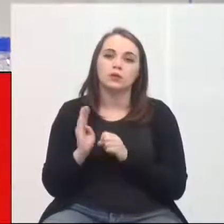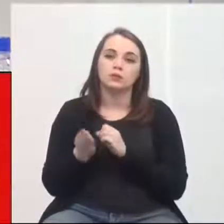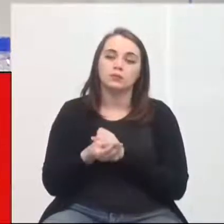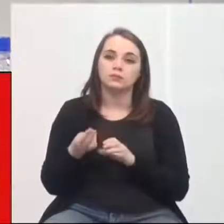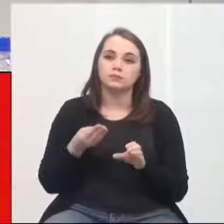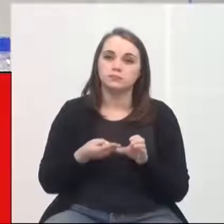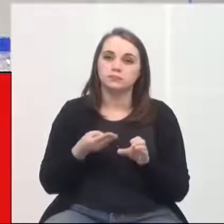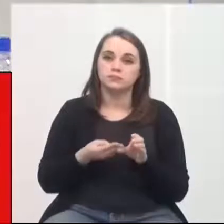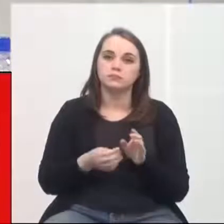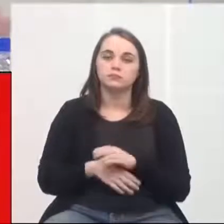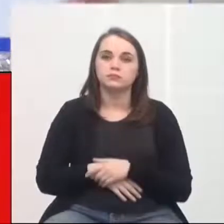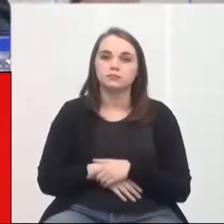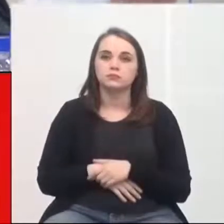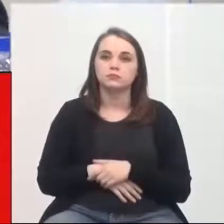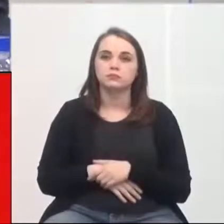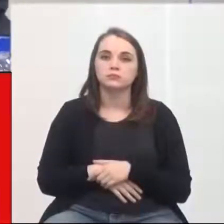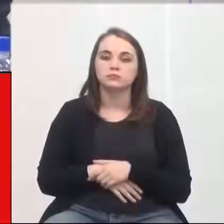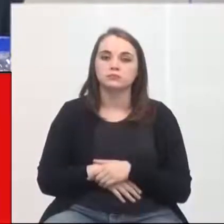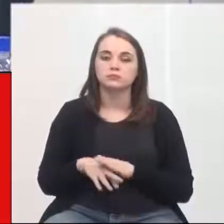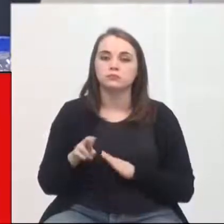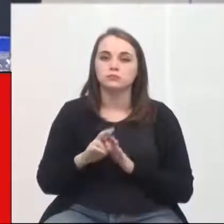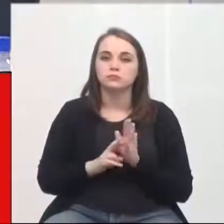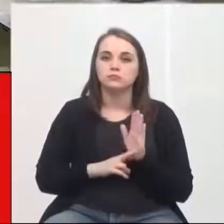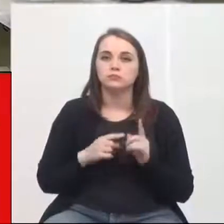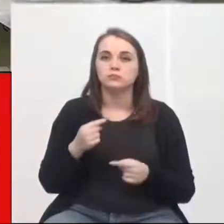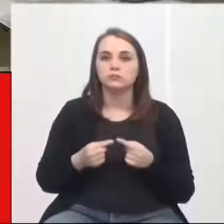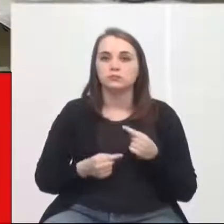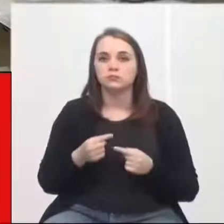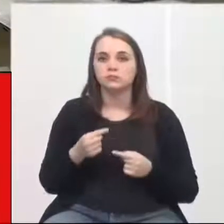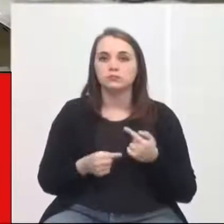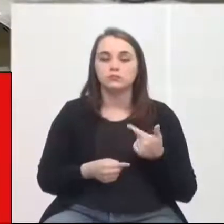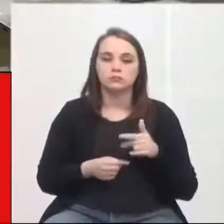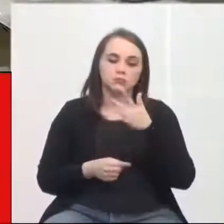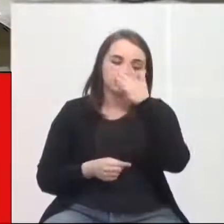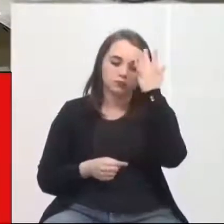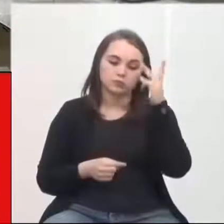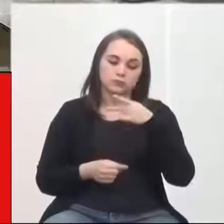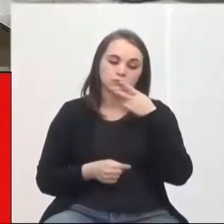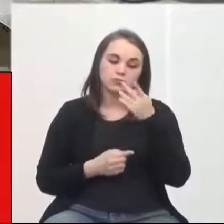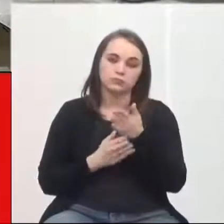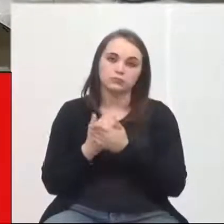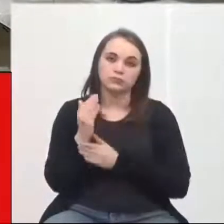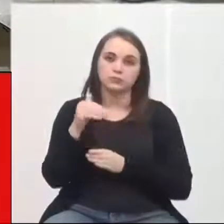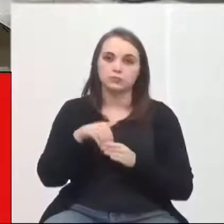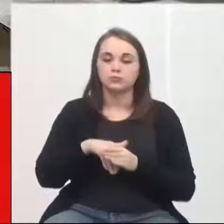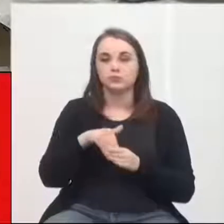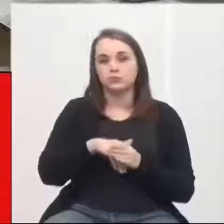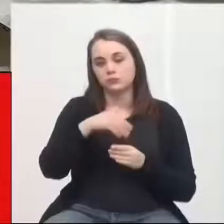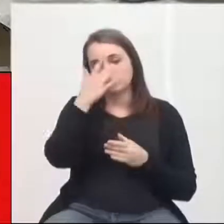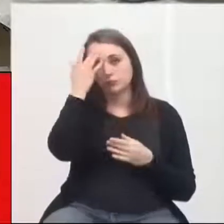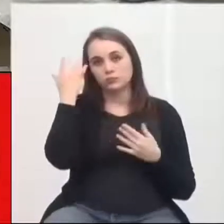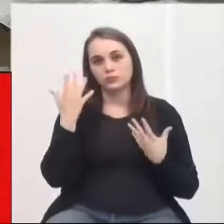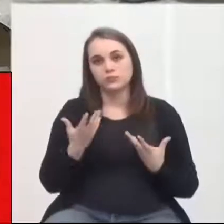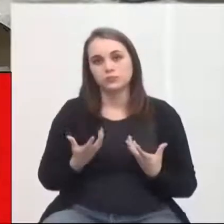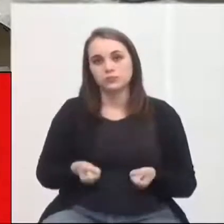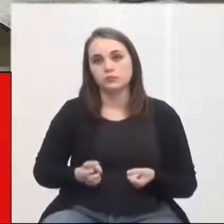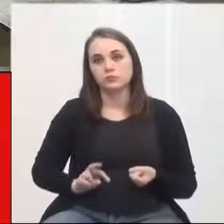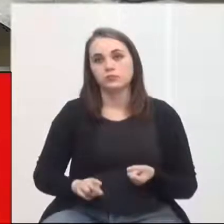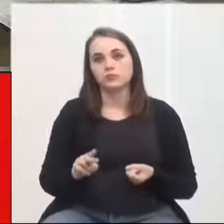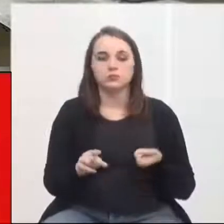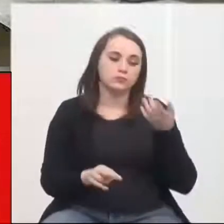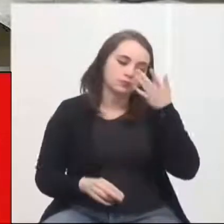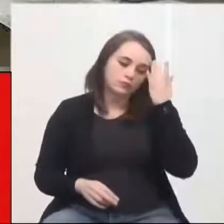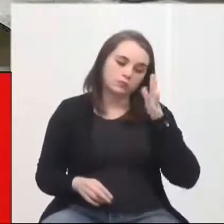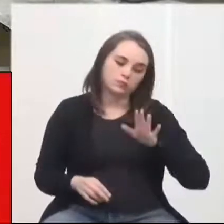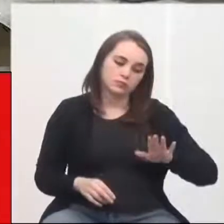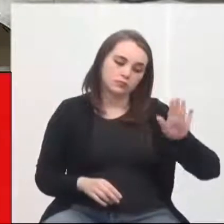Mineira Nova. O requerimento está em discussão. Não havendo quem queira discutir, está em votação. Os favoráveis permaneçam